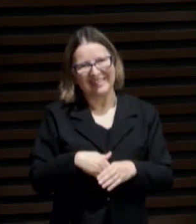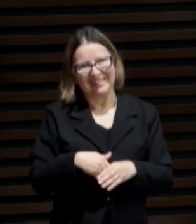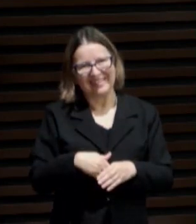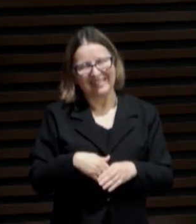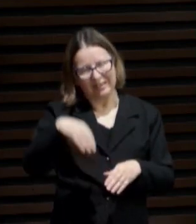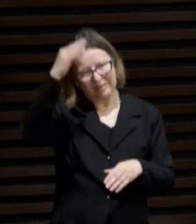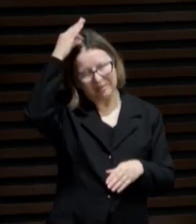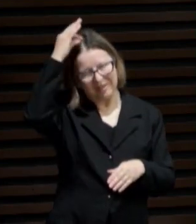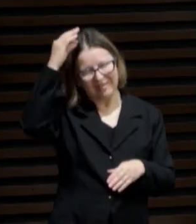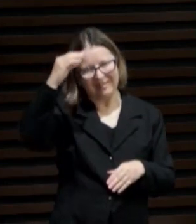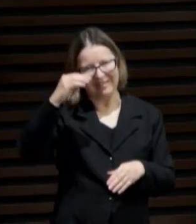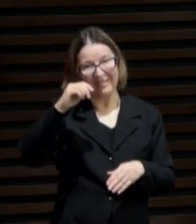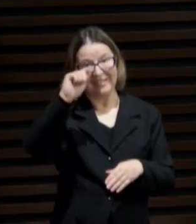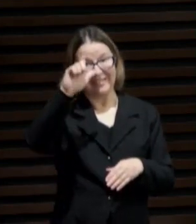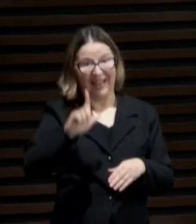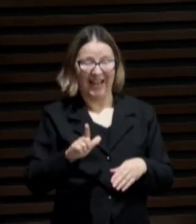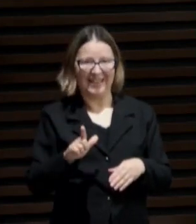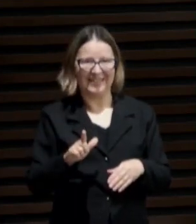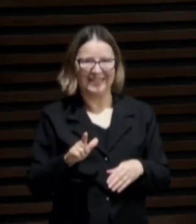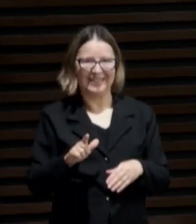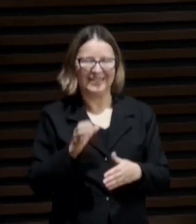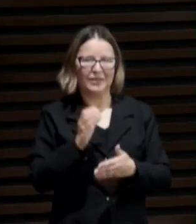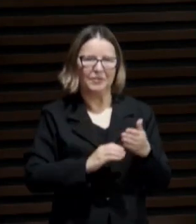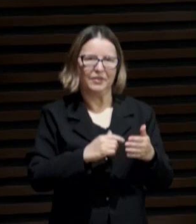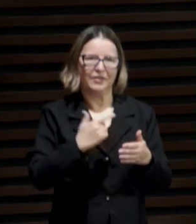João 3:3, foi João